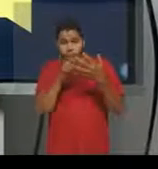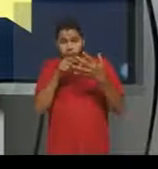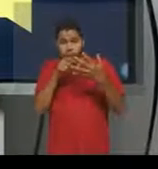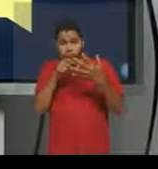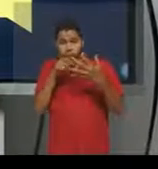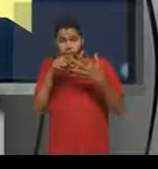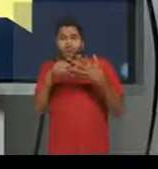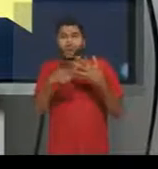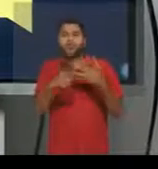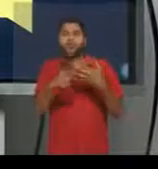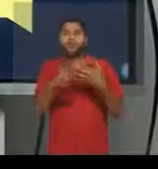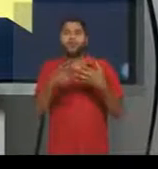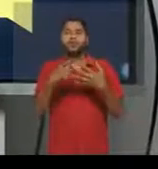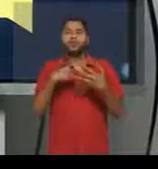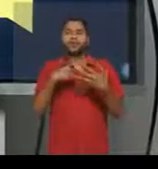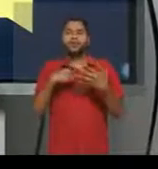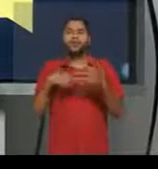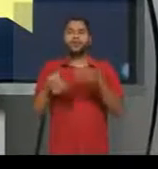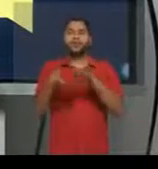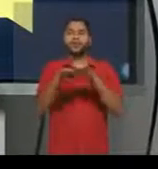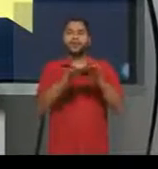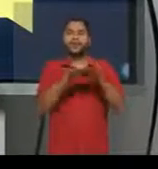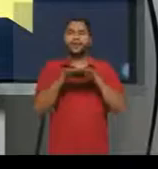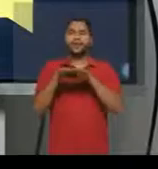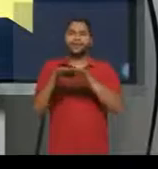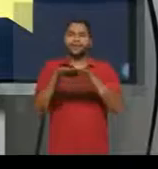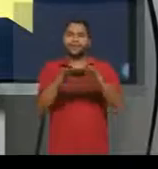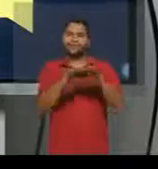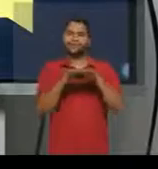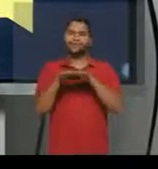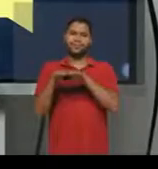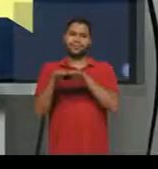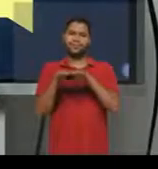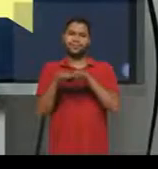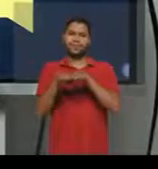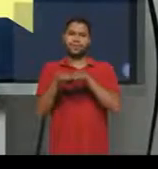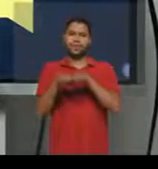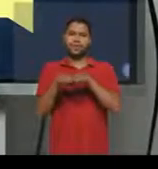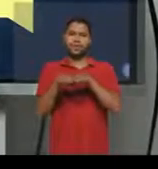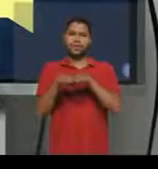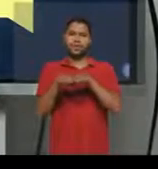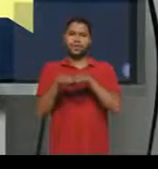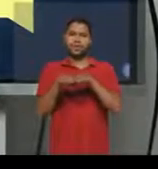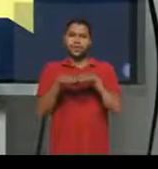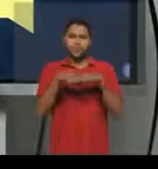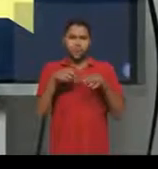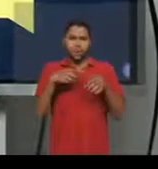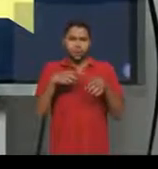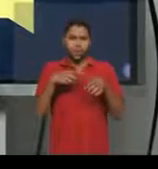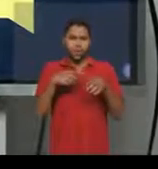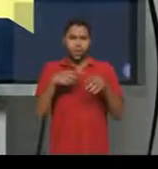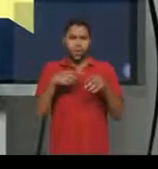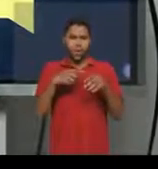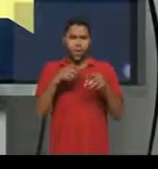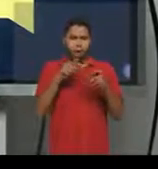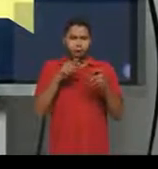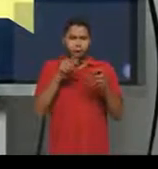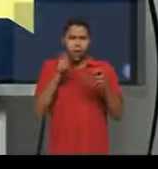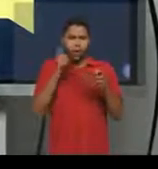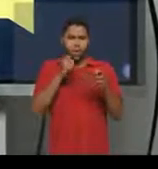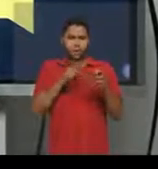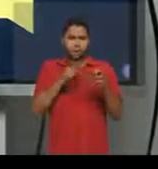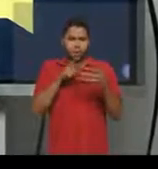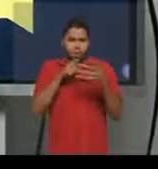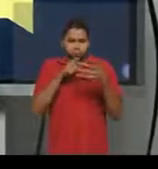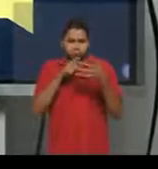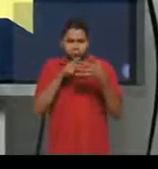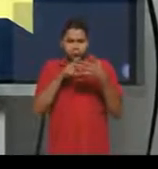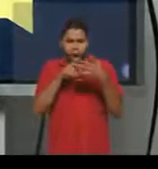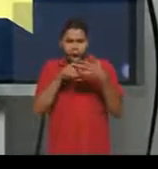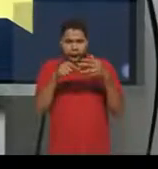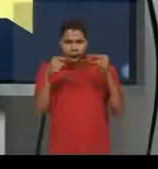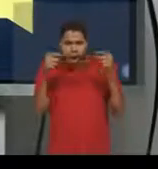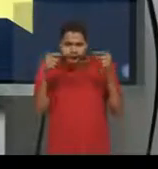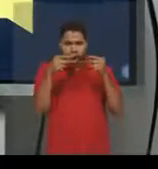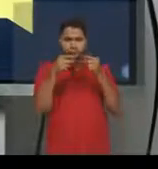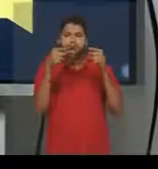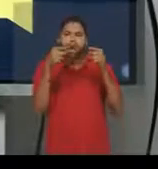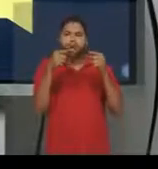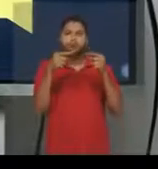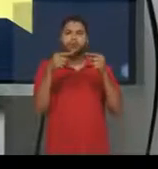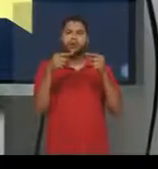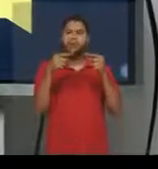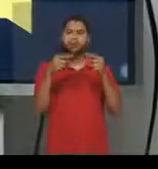precisa vencer padrões. E se você se enquadra dentro destes padrões,